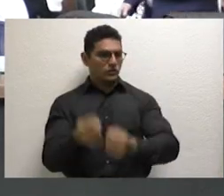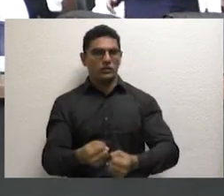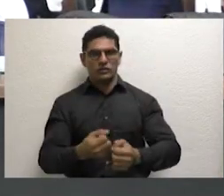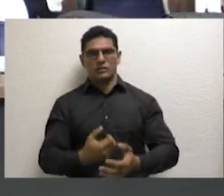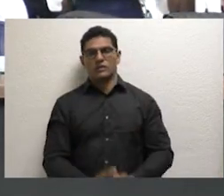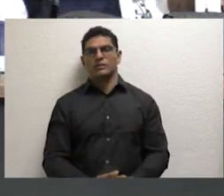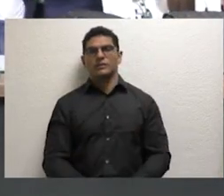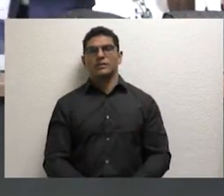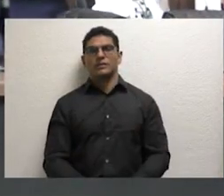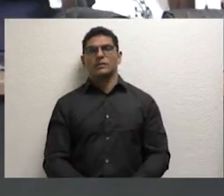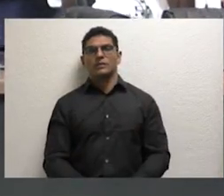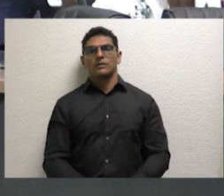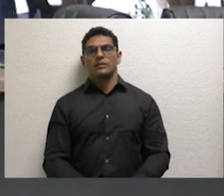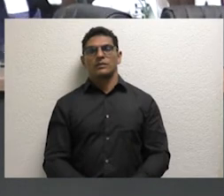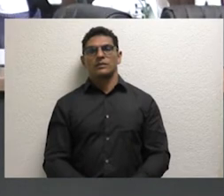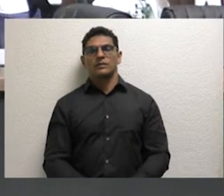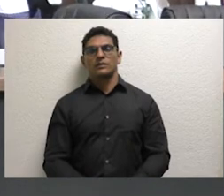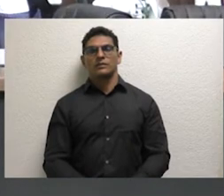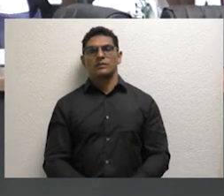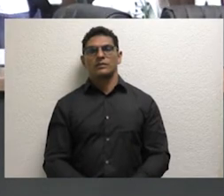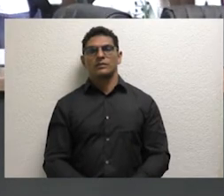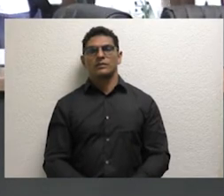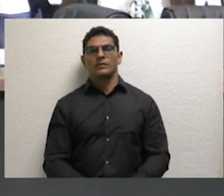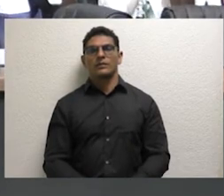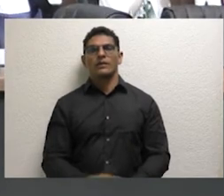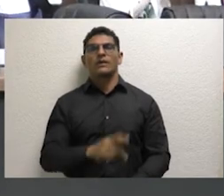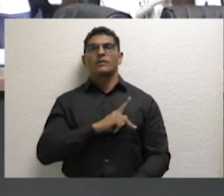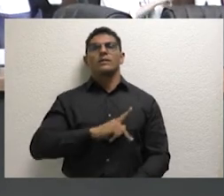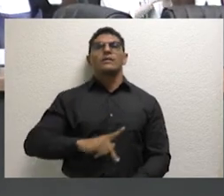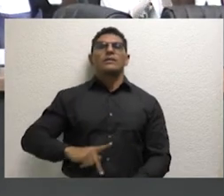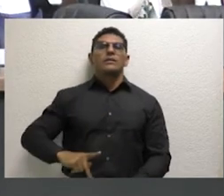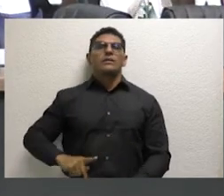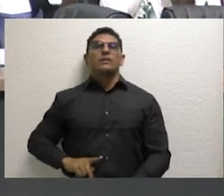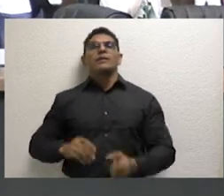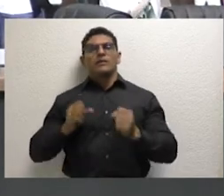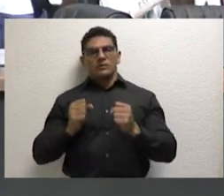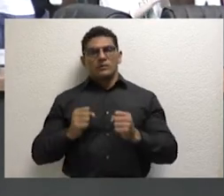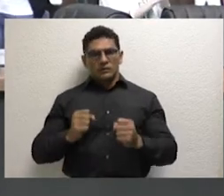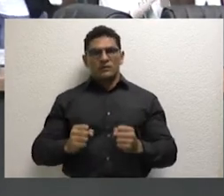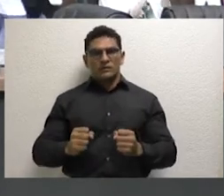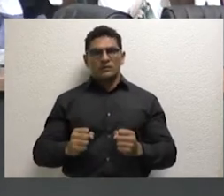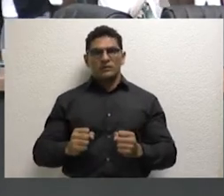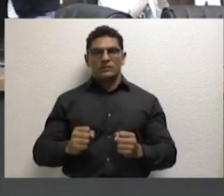das considerações senhor presidente me permita fazer uso da palavra sobre o tema